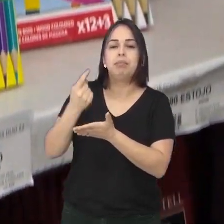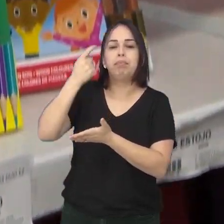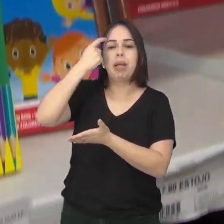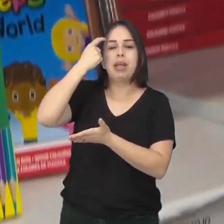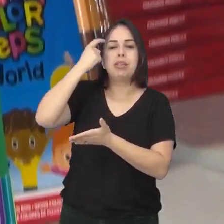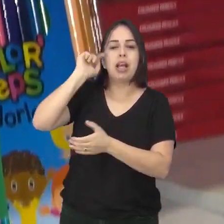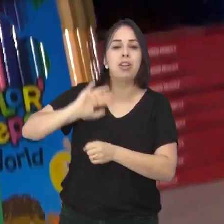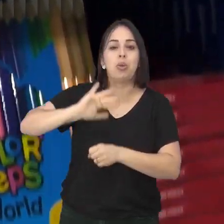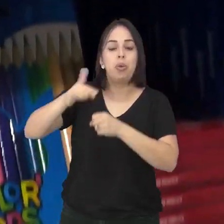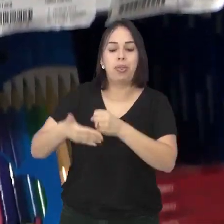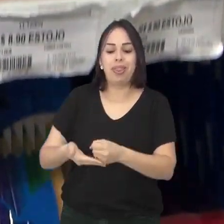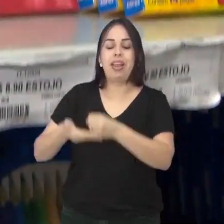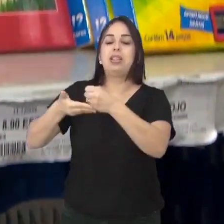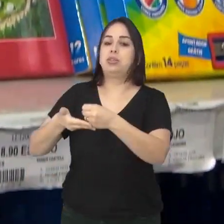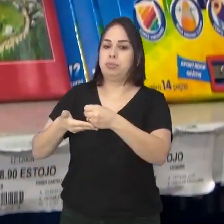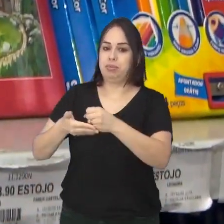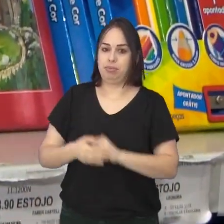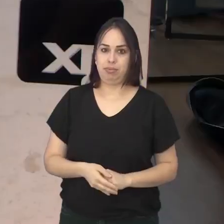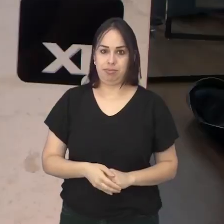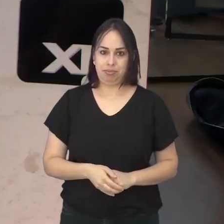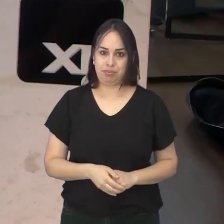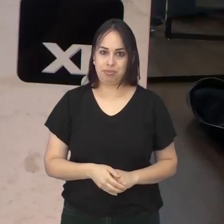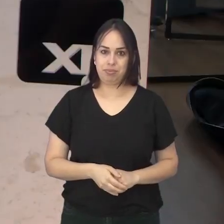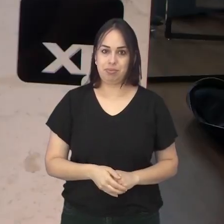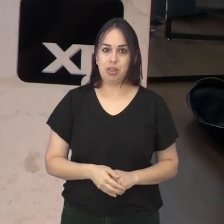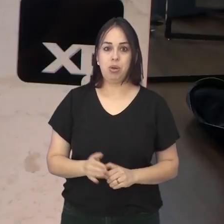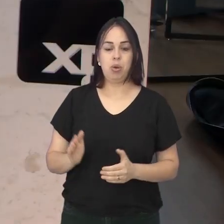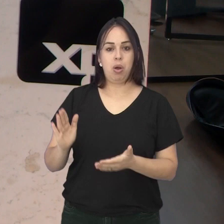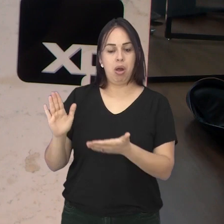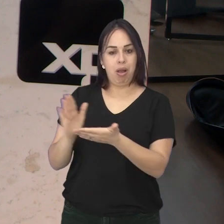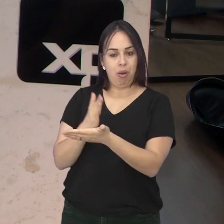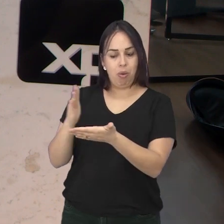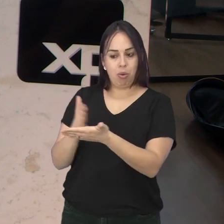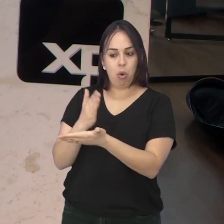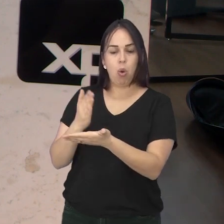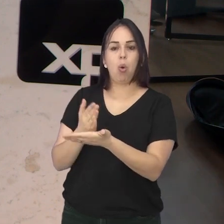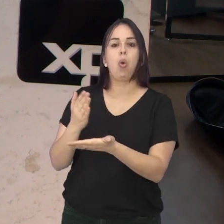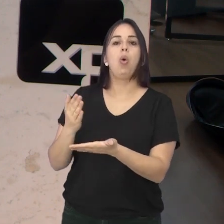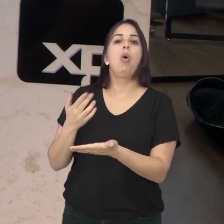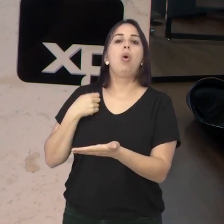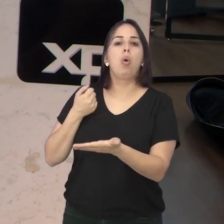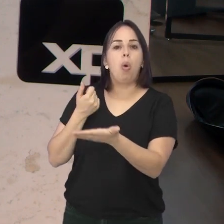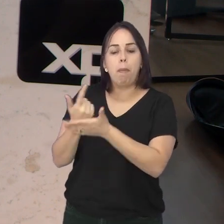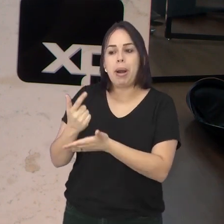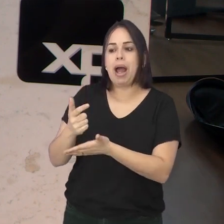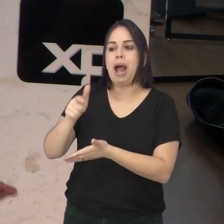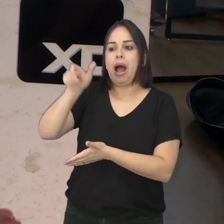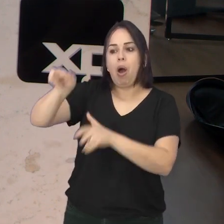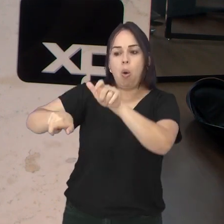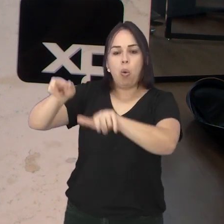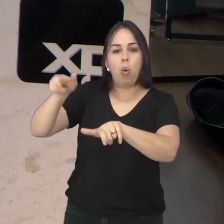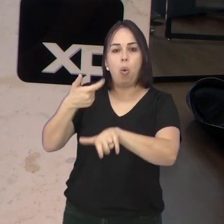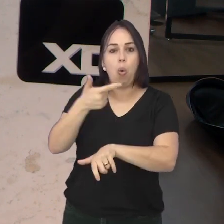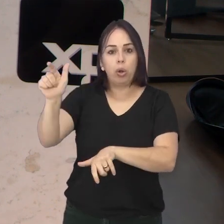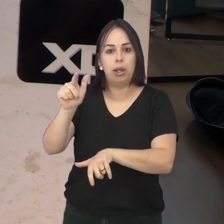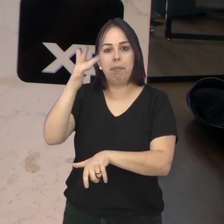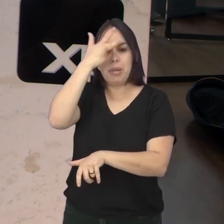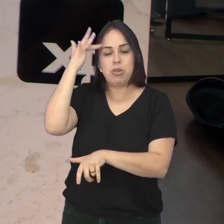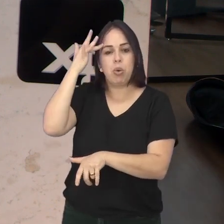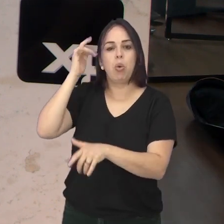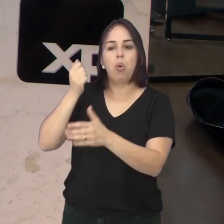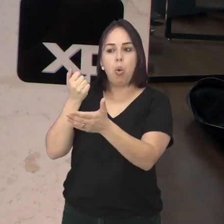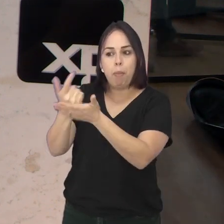pense também na sustentabilidade. Utilizar livros de segunda mão que já foram lidos por outra